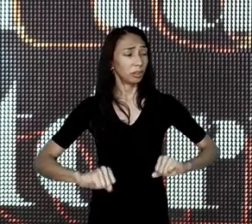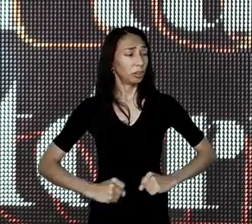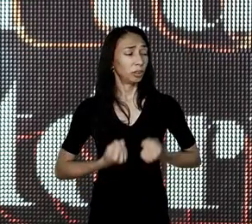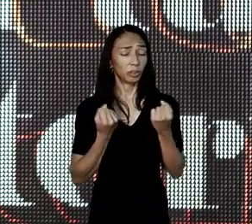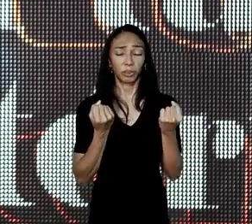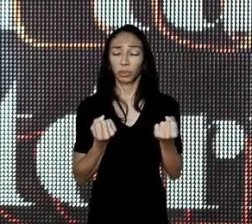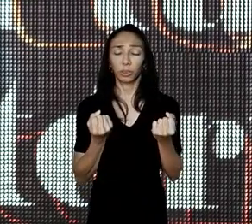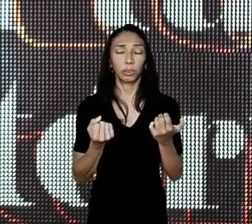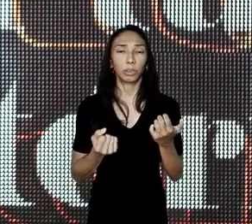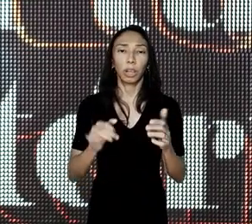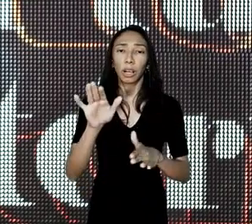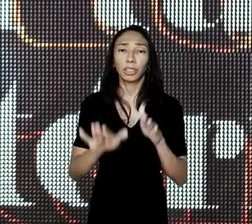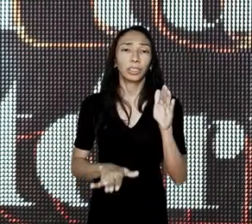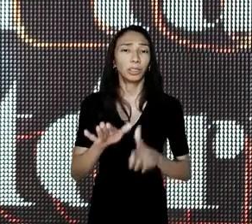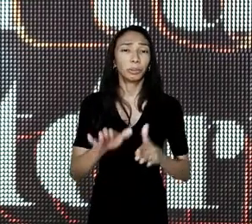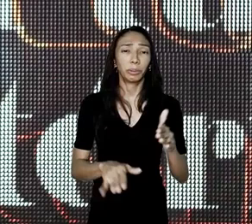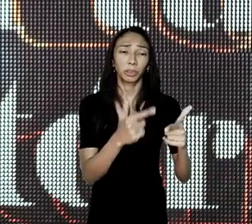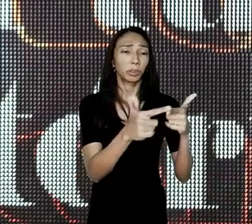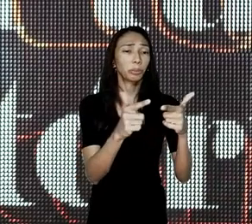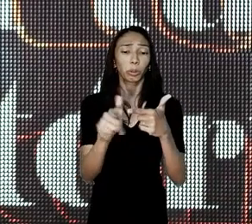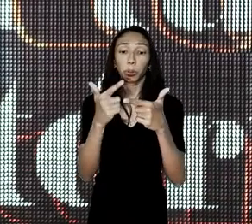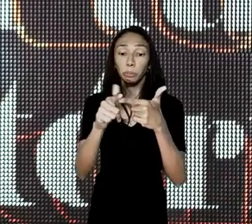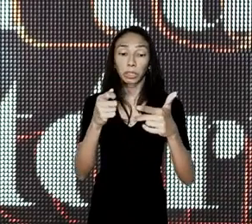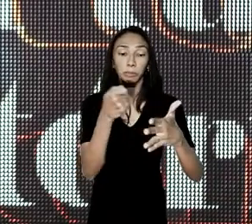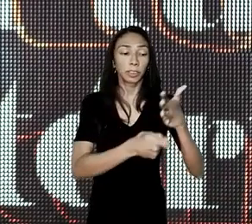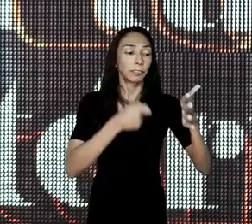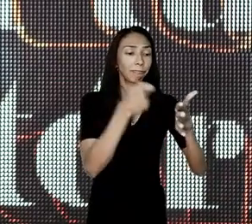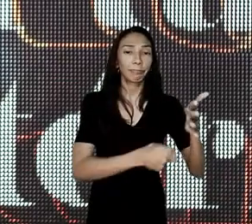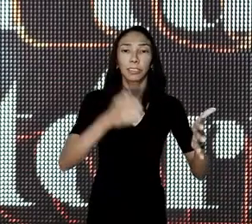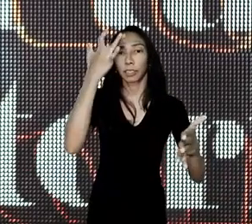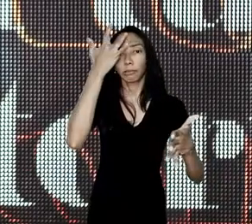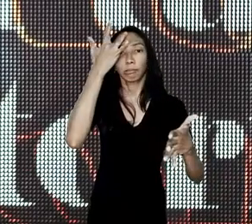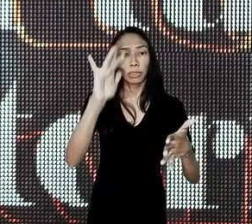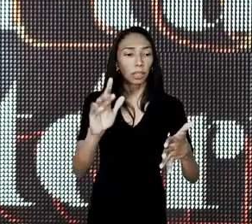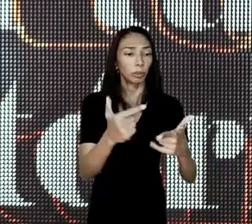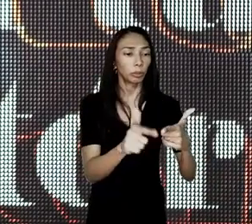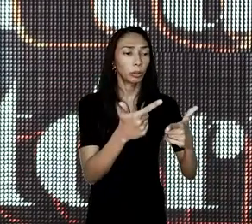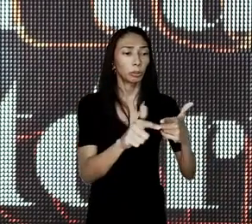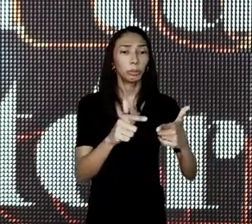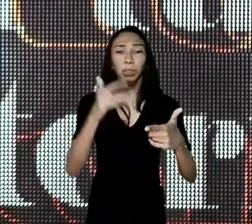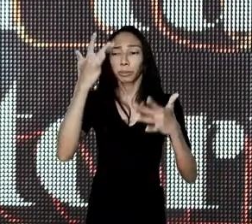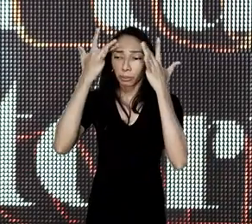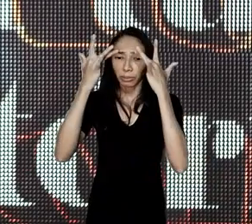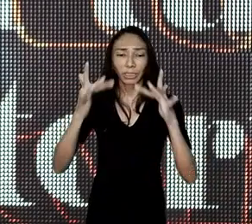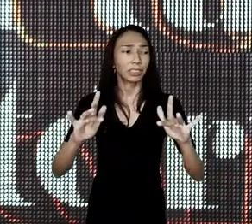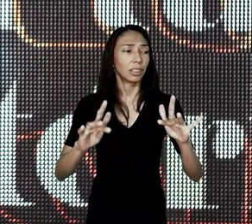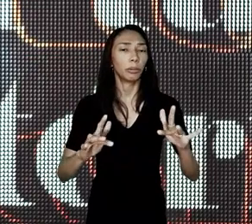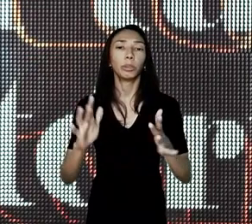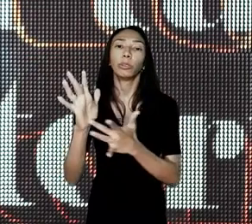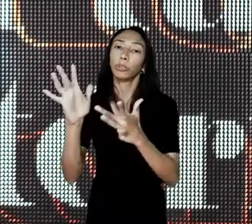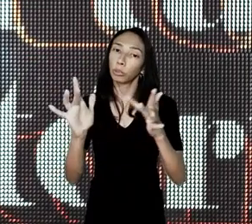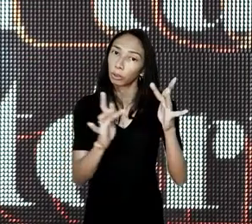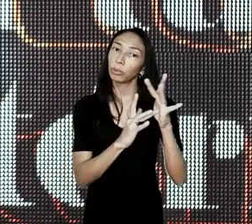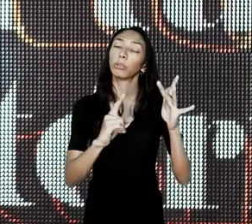vive, onde as pessoas não sabem lidar com as crises, com as dificuldades e com as dores. Isaías 53 diz que Jesus era homem